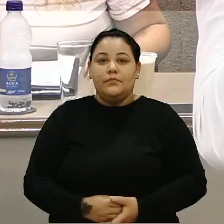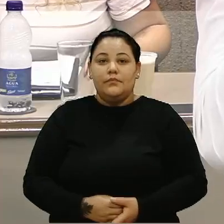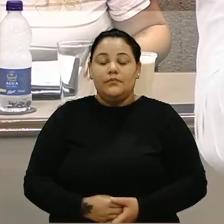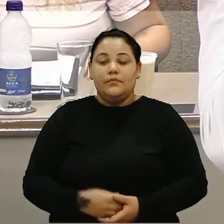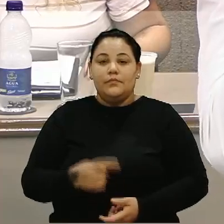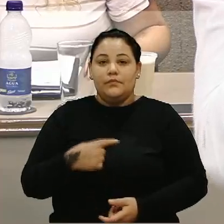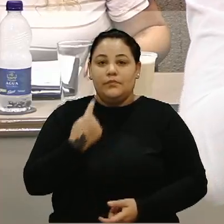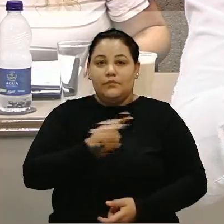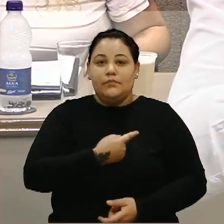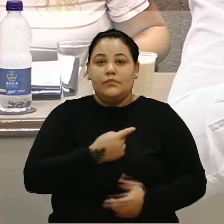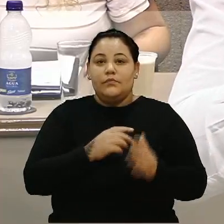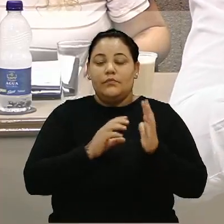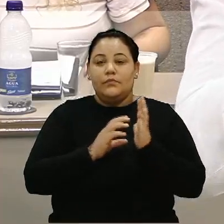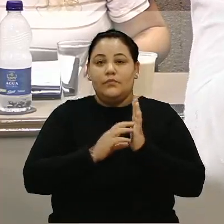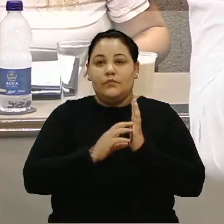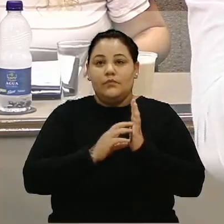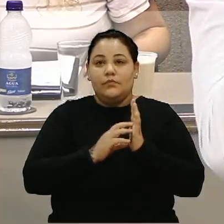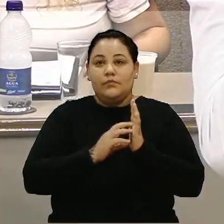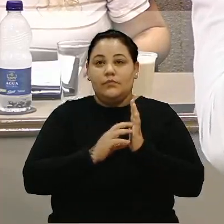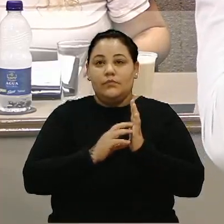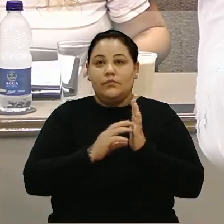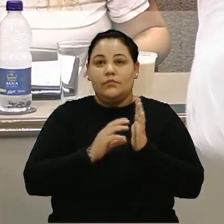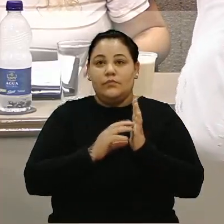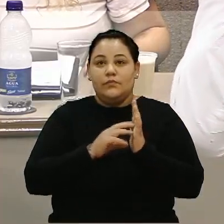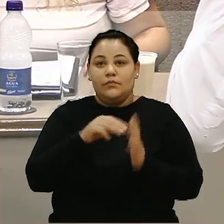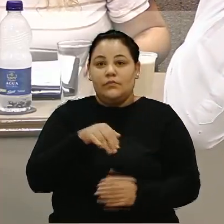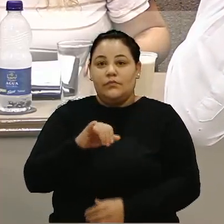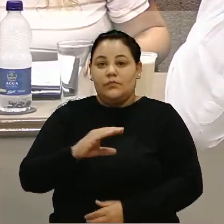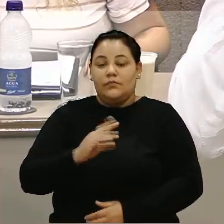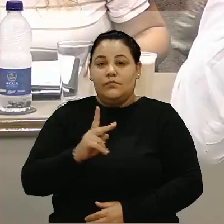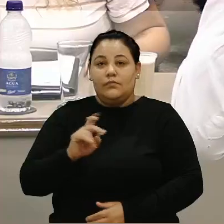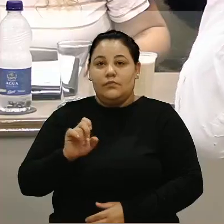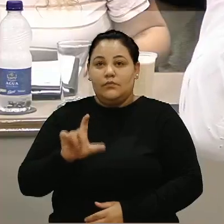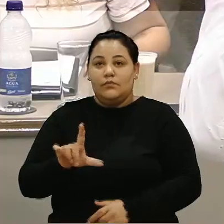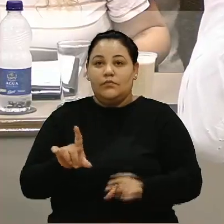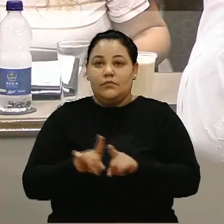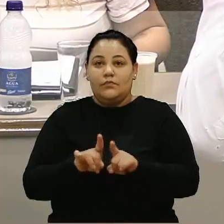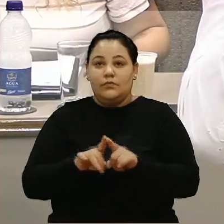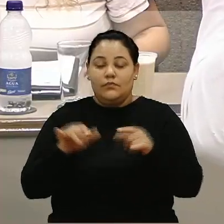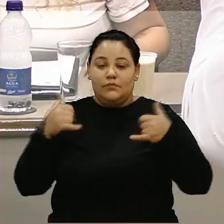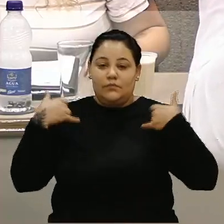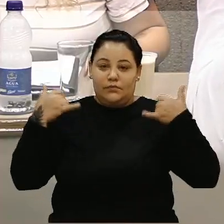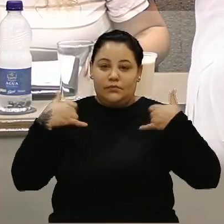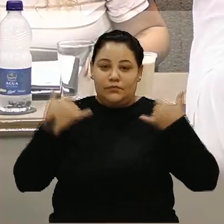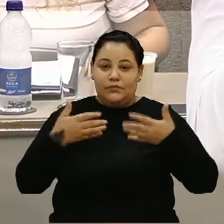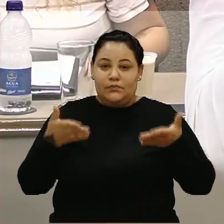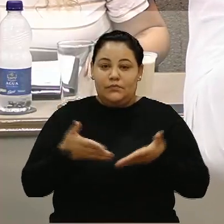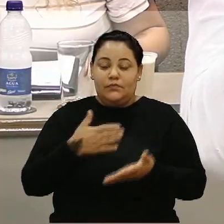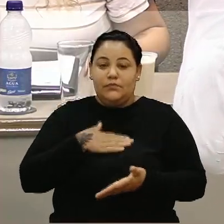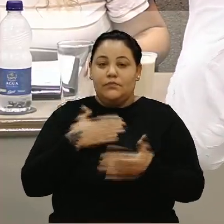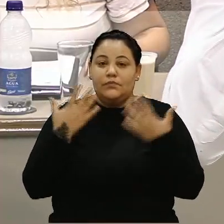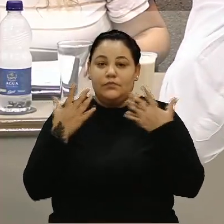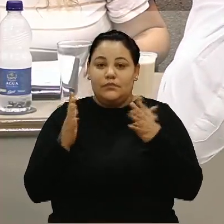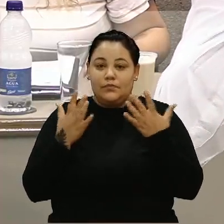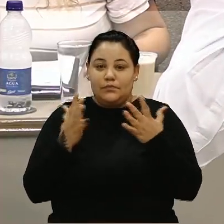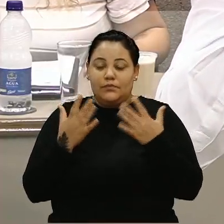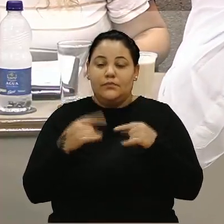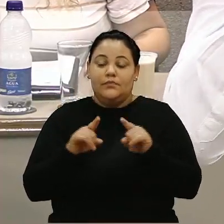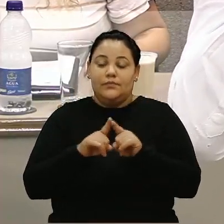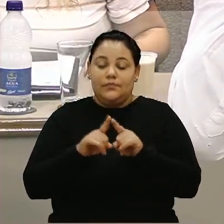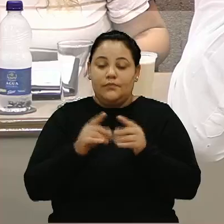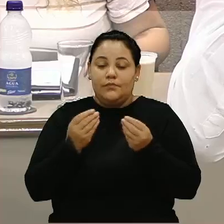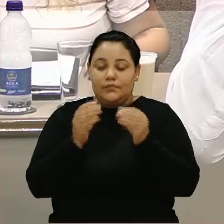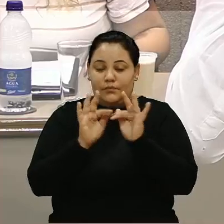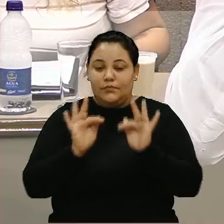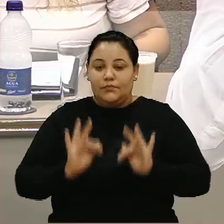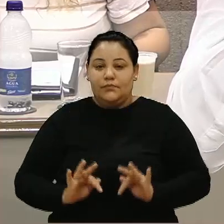nosso servidor aqui dessa casa, o Michel Sonda, que também aniversaria hoje, então meus parabéns, Michel, felicidades pela passagem